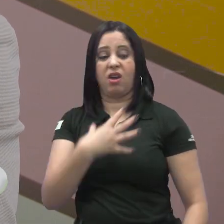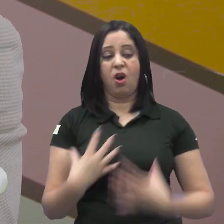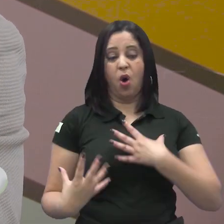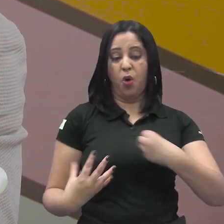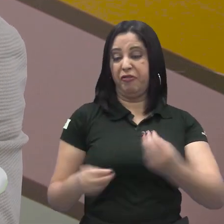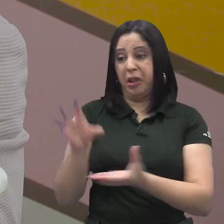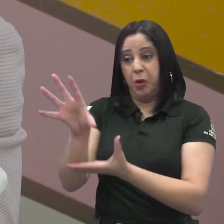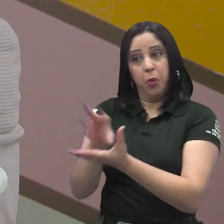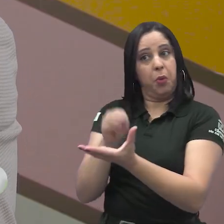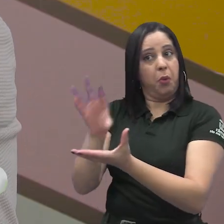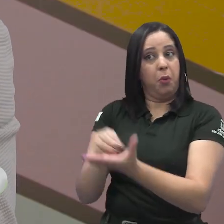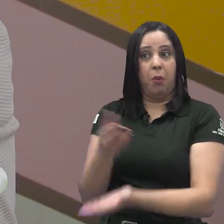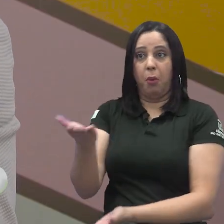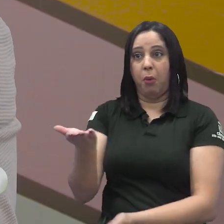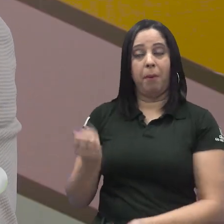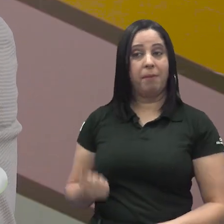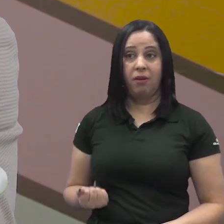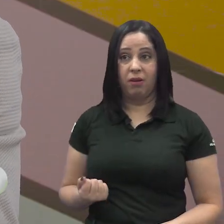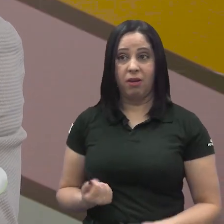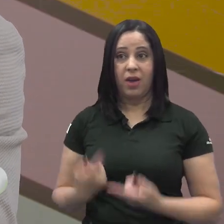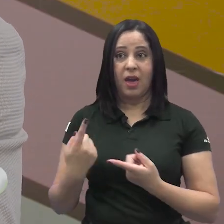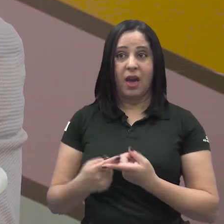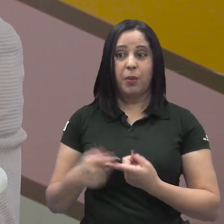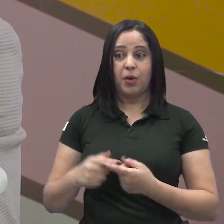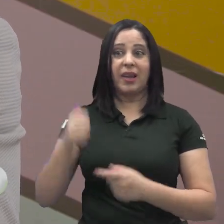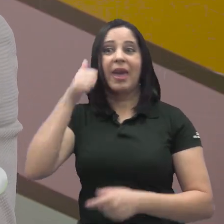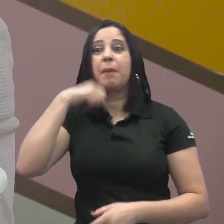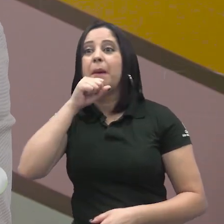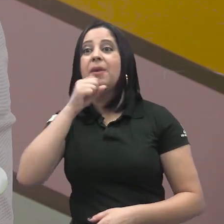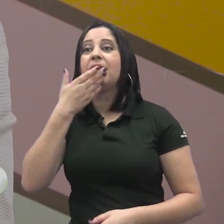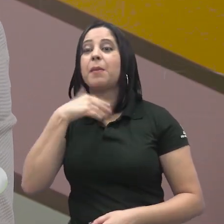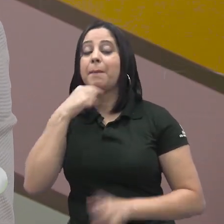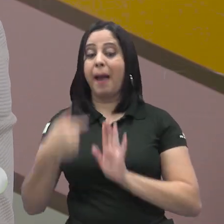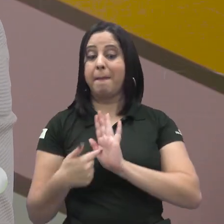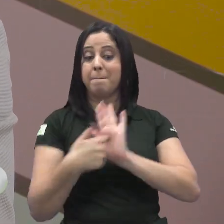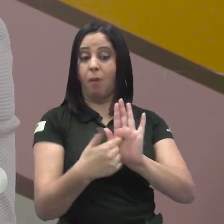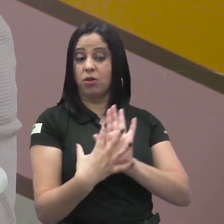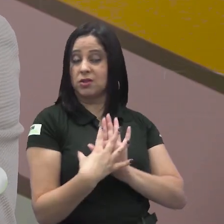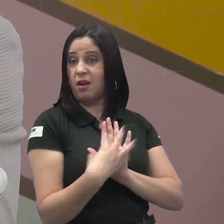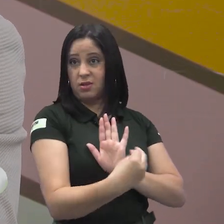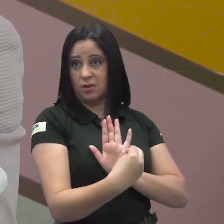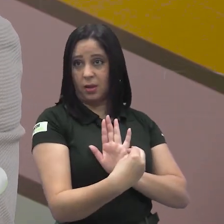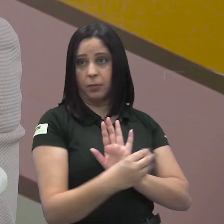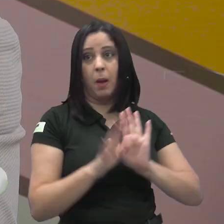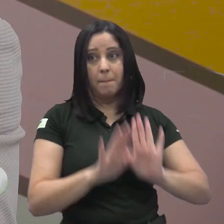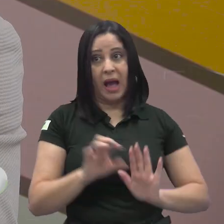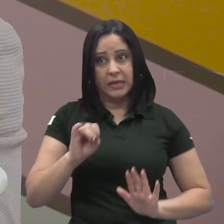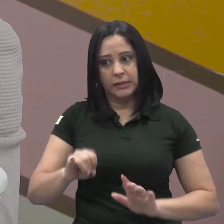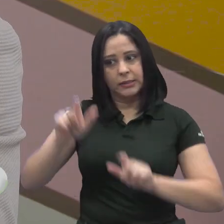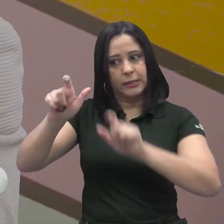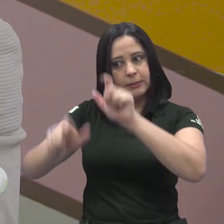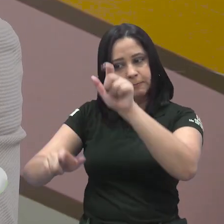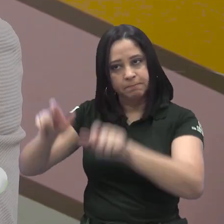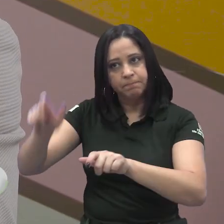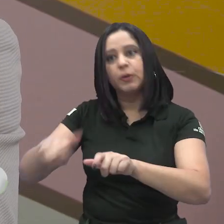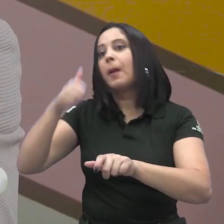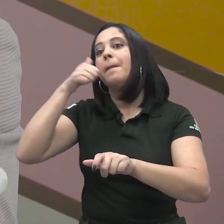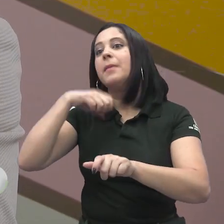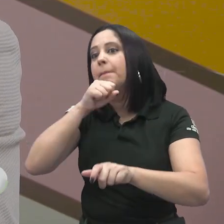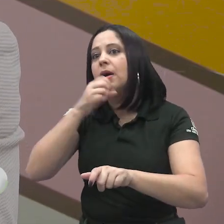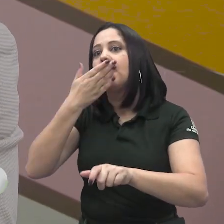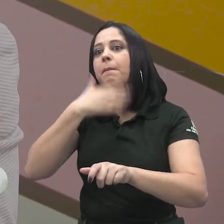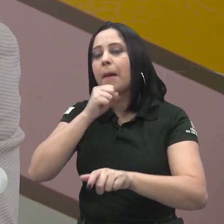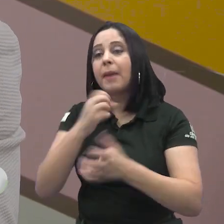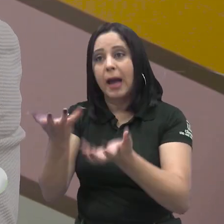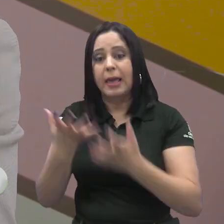difícil a criança ter um estilo de vida bom, porque ela está sendo liderada pelo exemplo dos pais. Então, se os pais prezam pelos filhos e querem que eles tenham